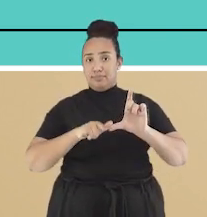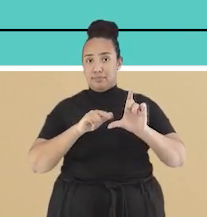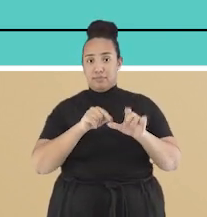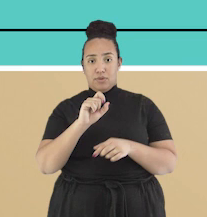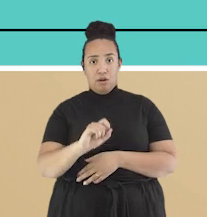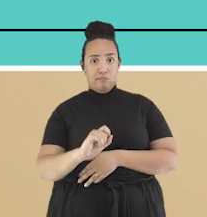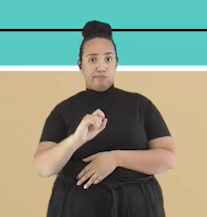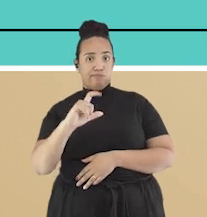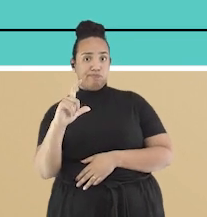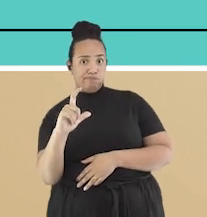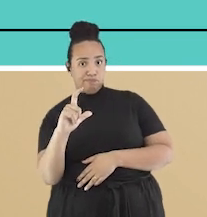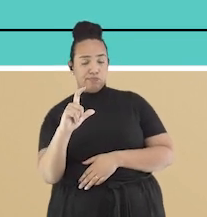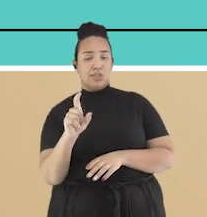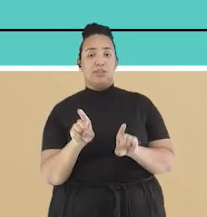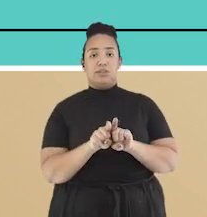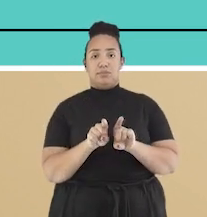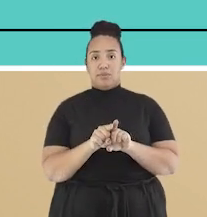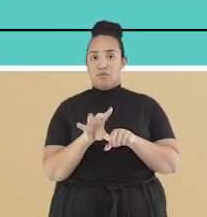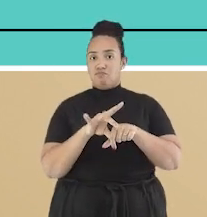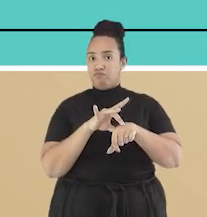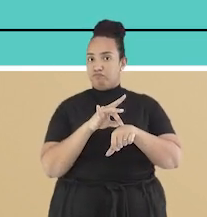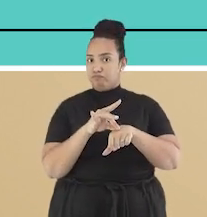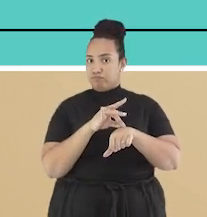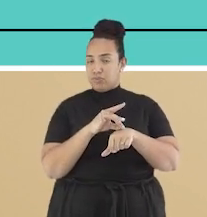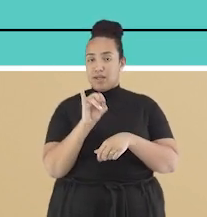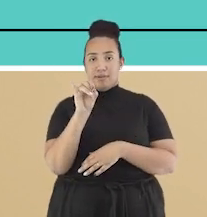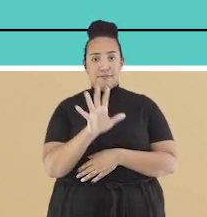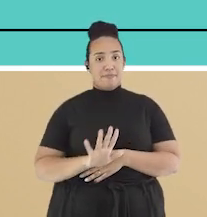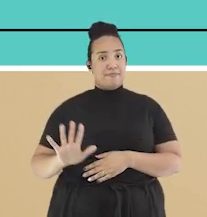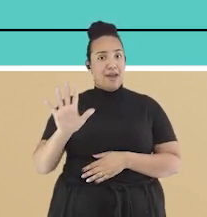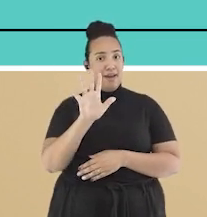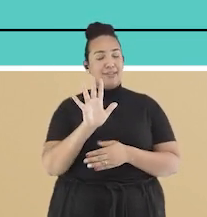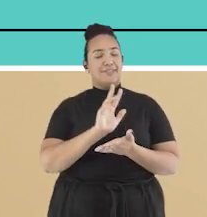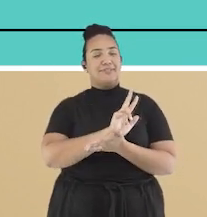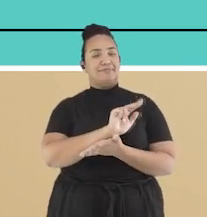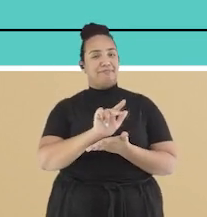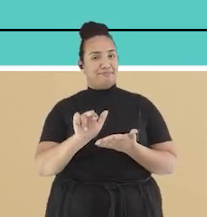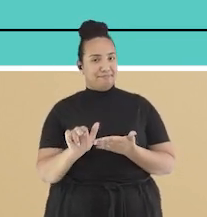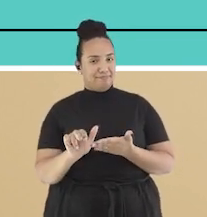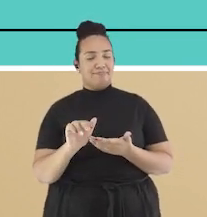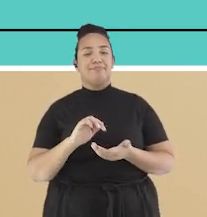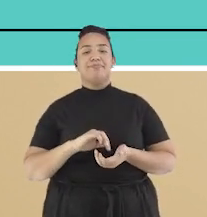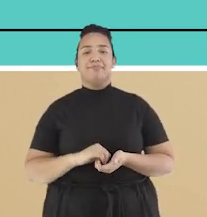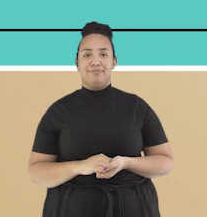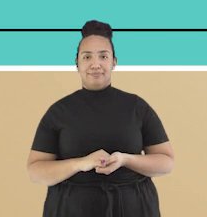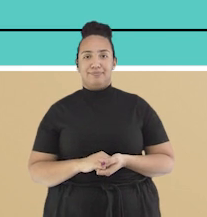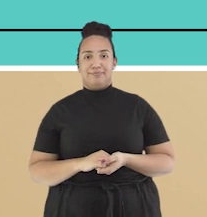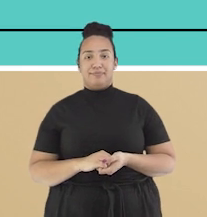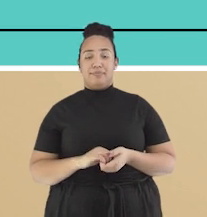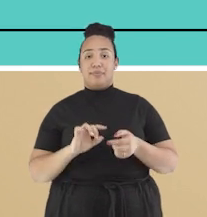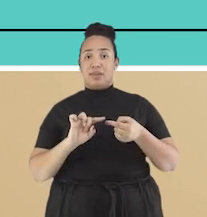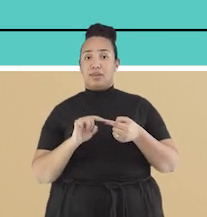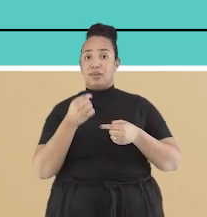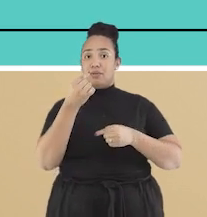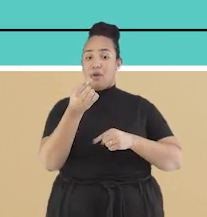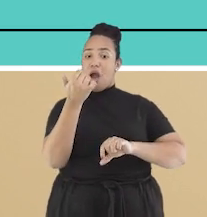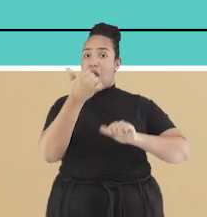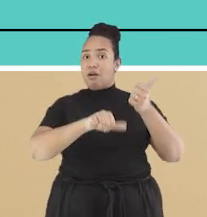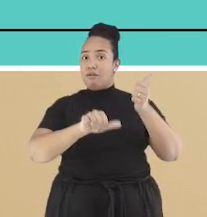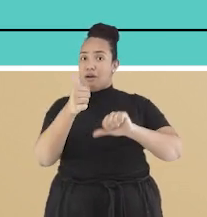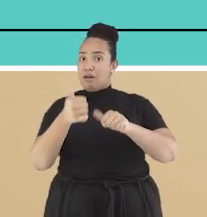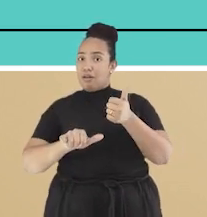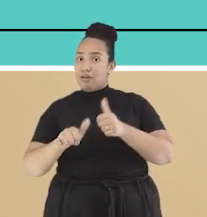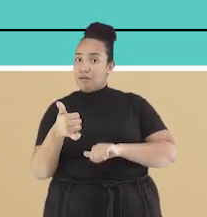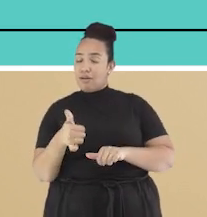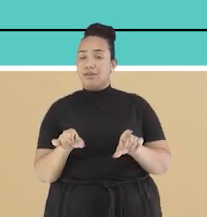negritos, itálicos, caixa alta, ilustrações, etc., para análise posterior,